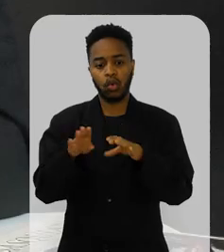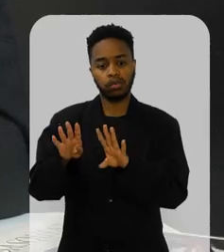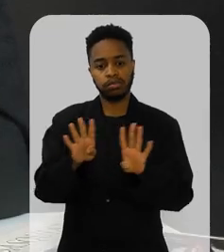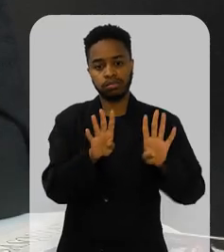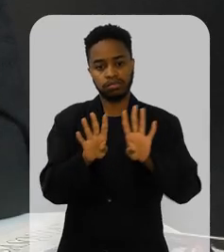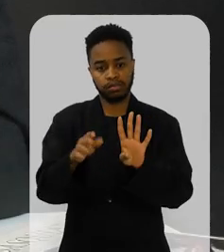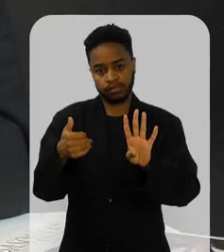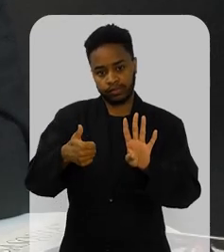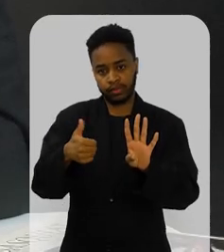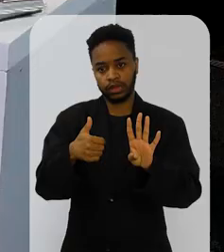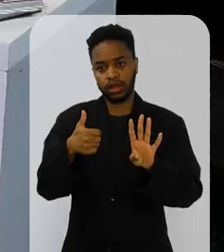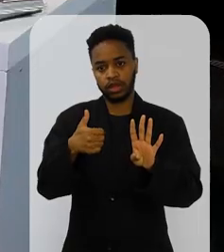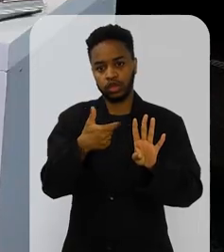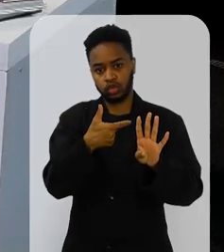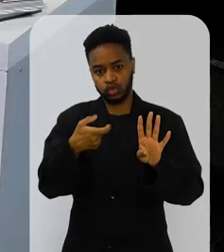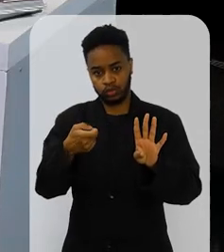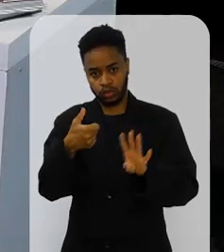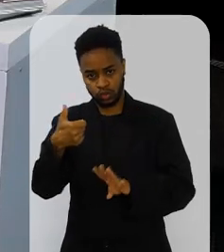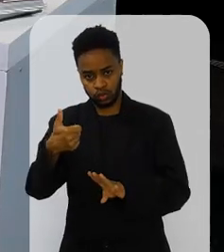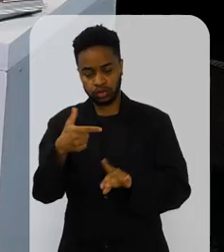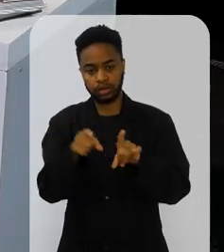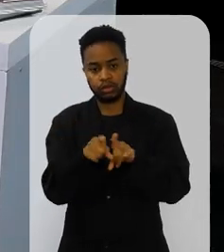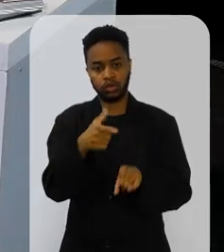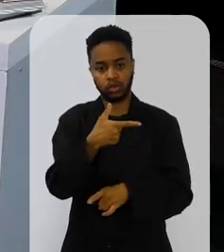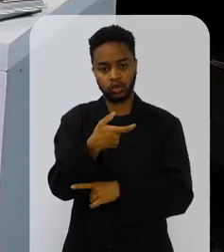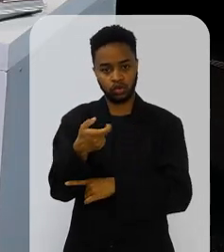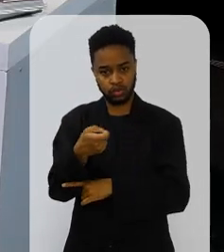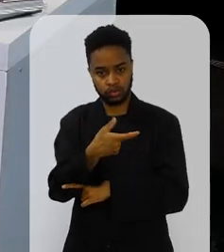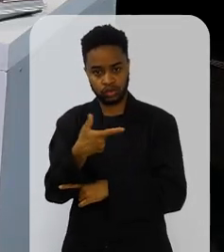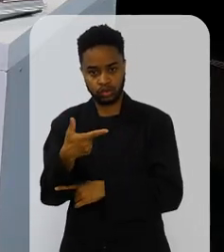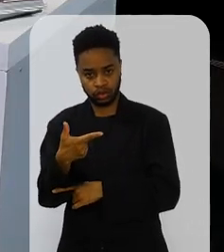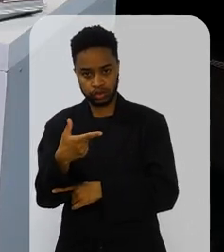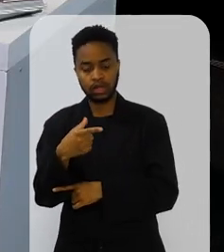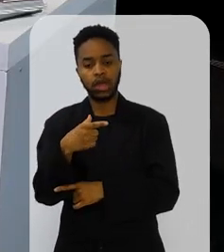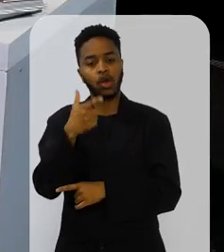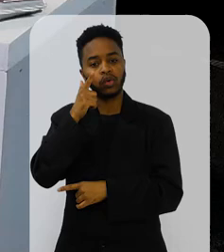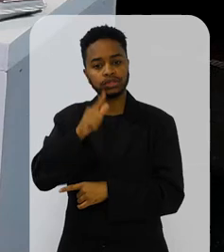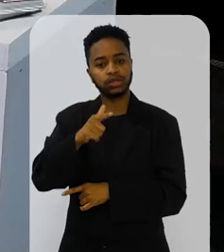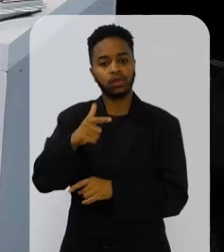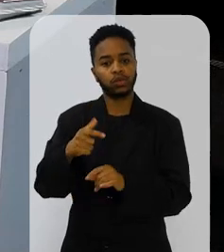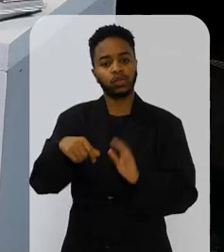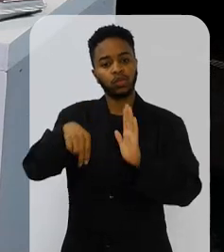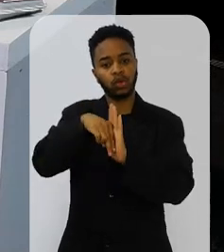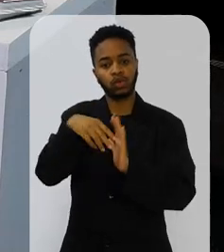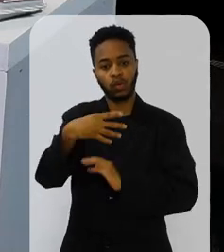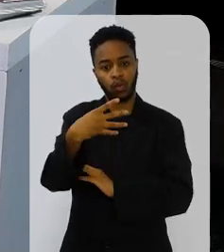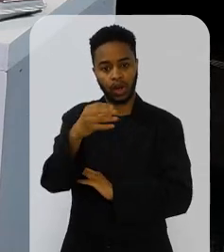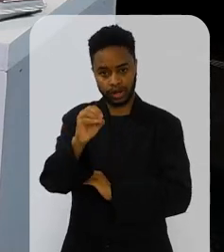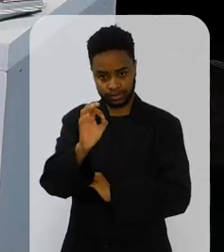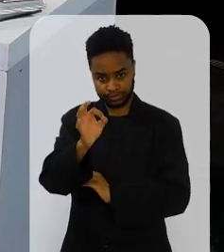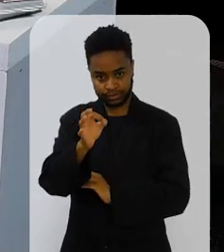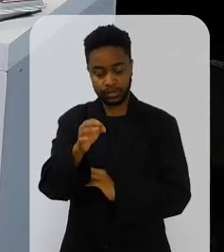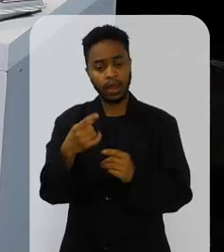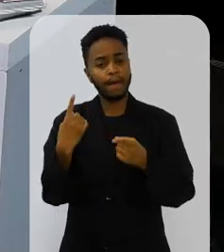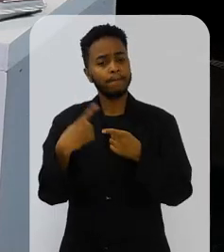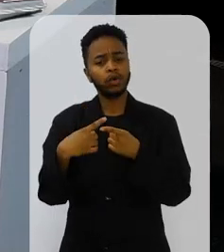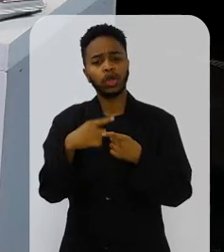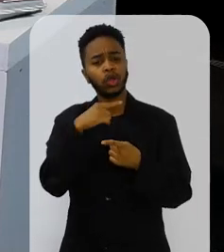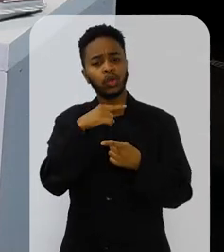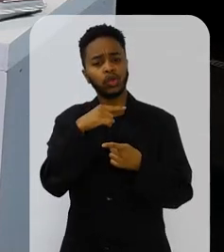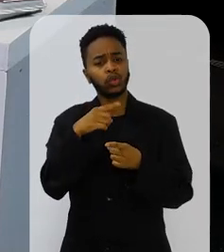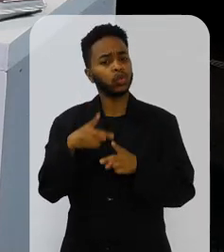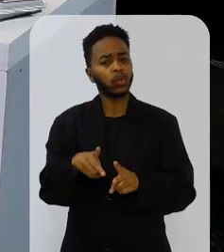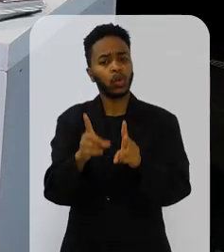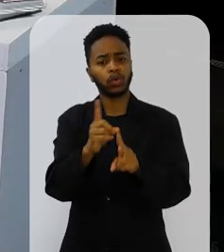2002... 2001 e 2002. Você atuou como coreógrafo e gabaritou 40 sim, pontos. Sim, sim, né? Gabaritei 40 pontos. Por que o Bira